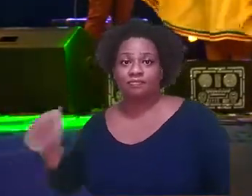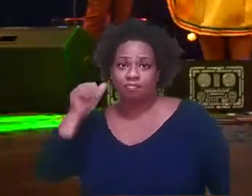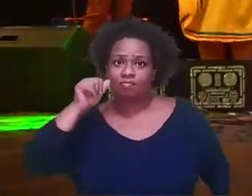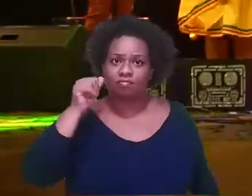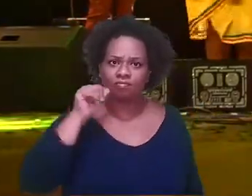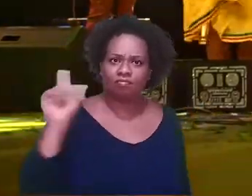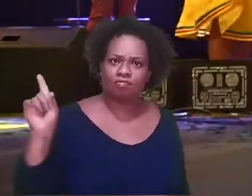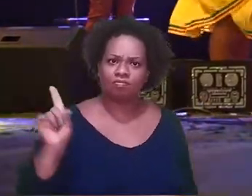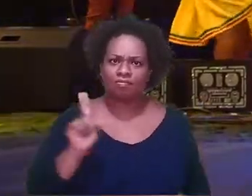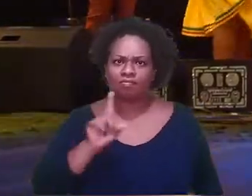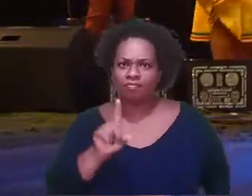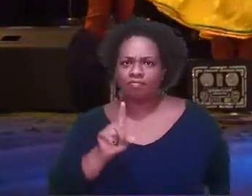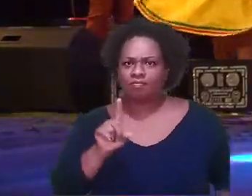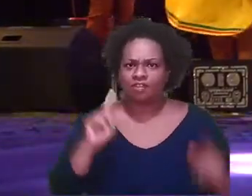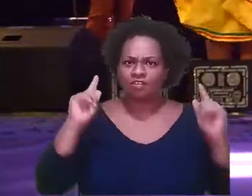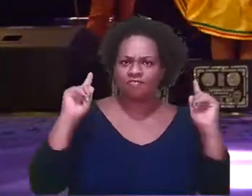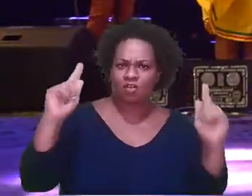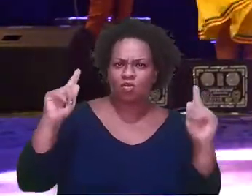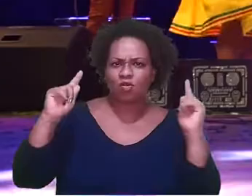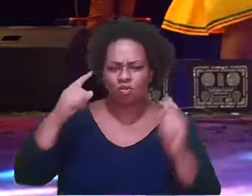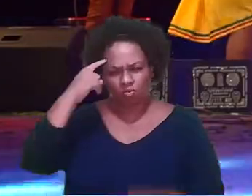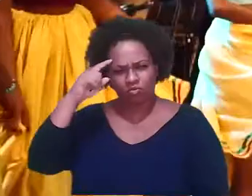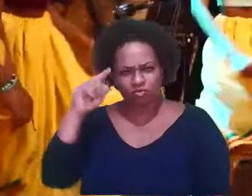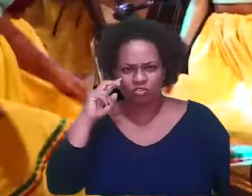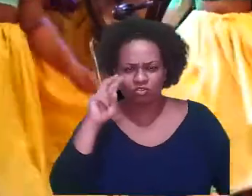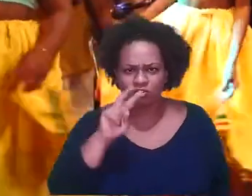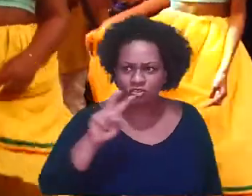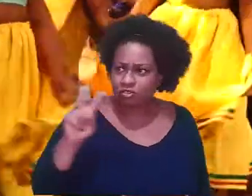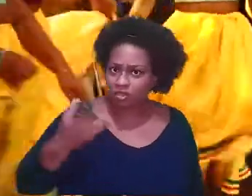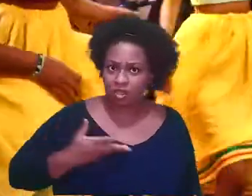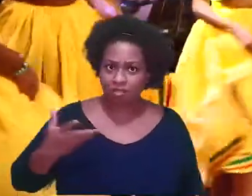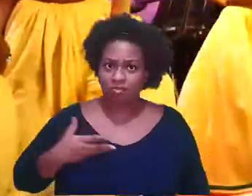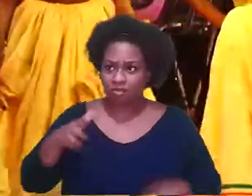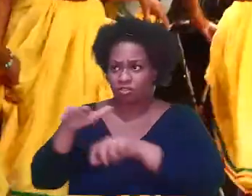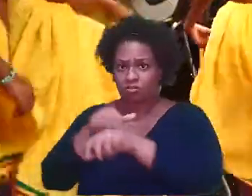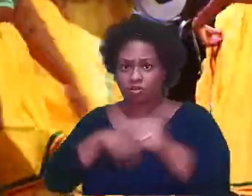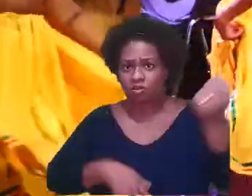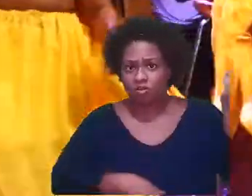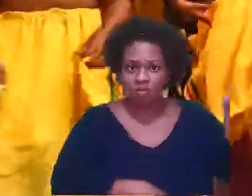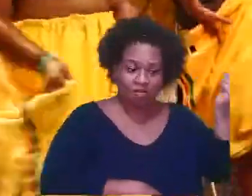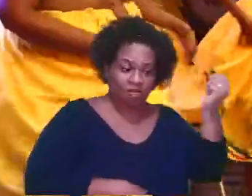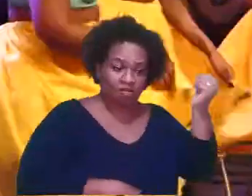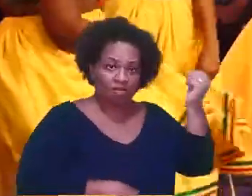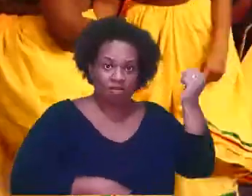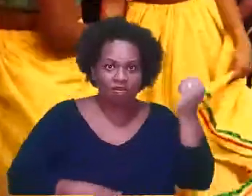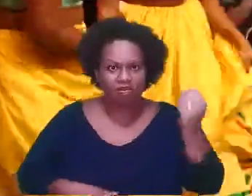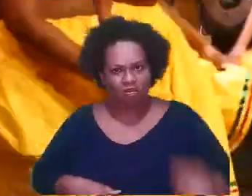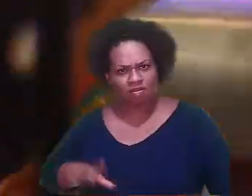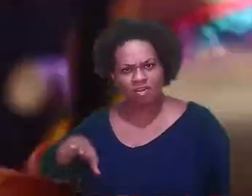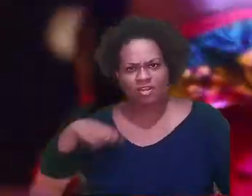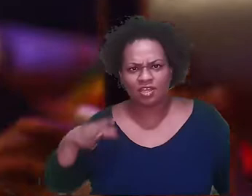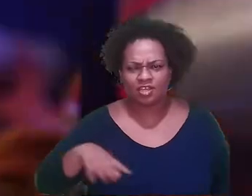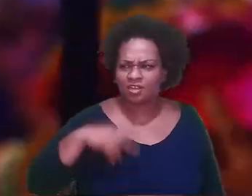Mesmo que ela me deixa, vou pro coco vadear. Um dia desse pra fazer guerra comigo, chamou um amigo, foi pro forró dançar. Eu me arritei, agi sempre ela